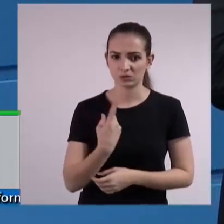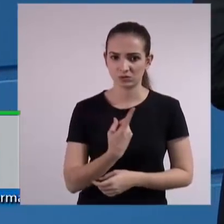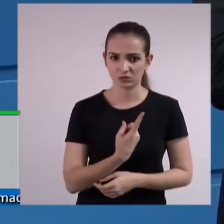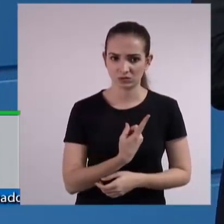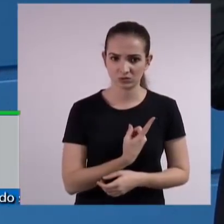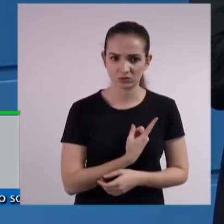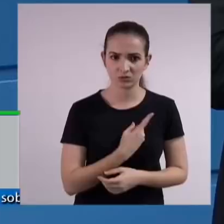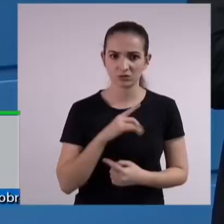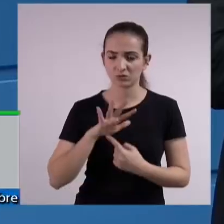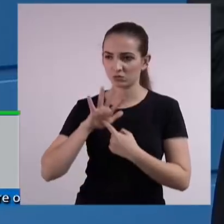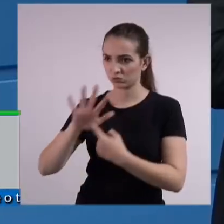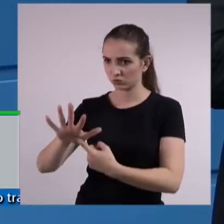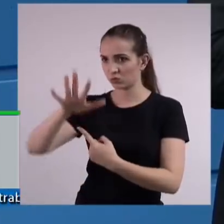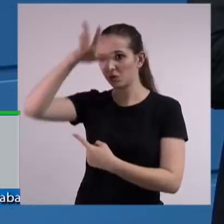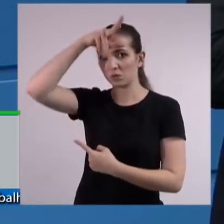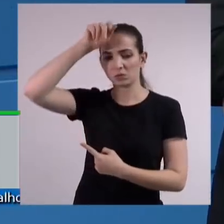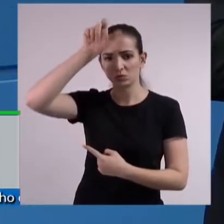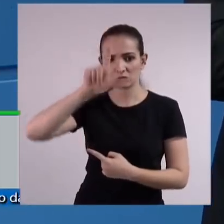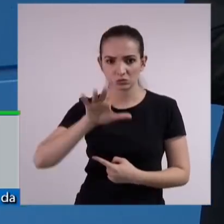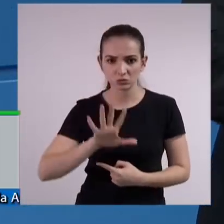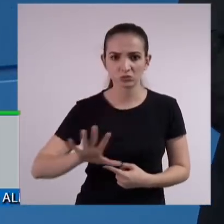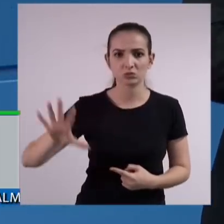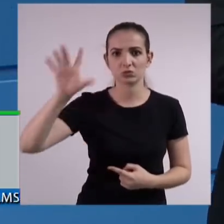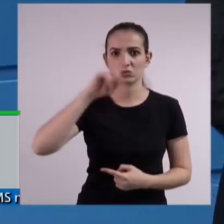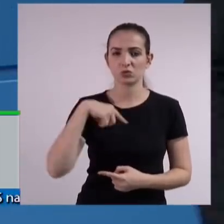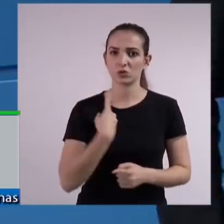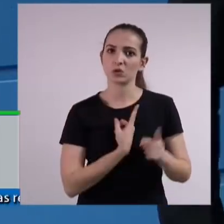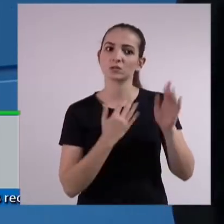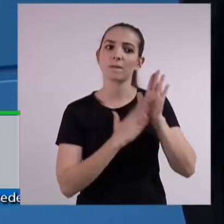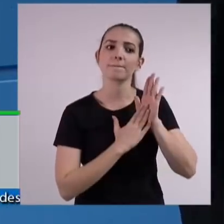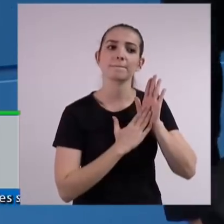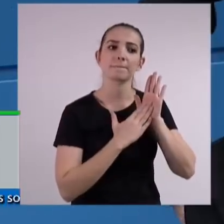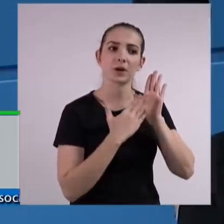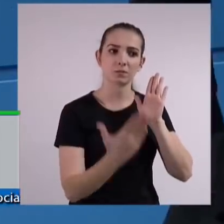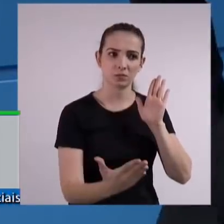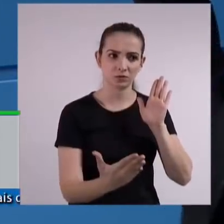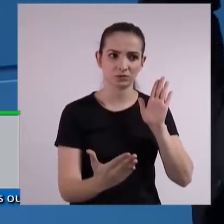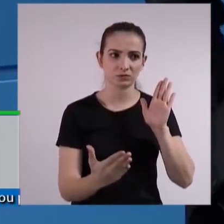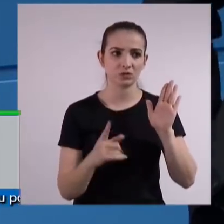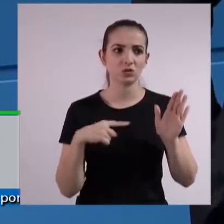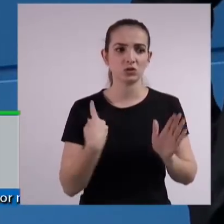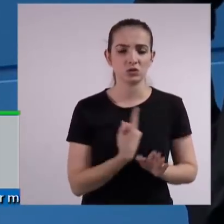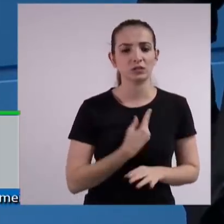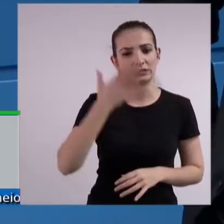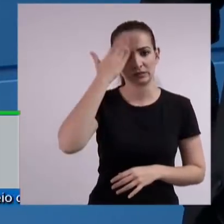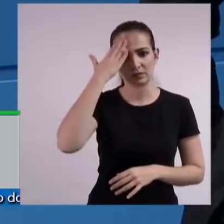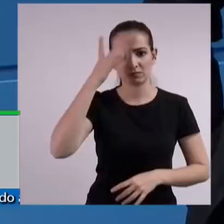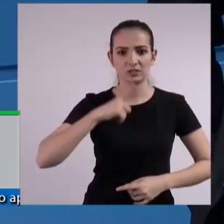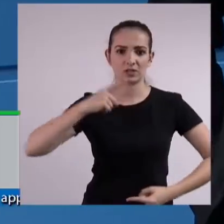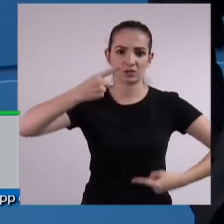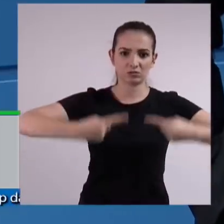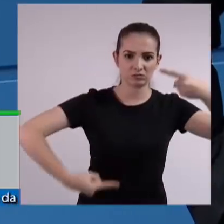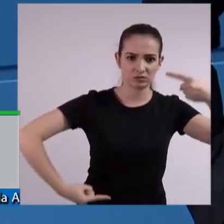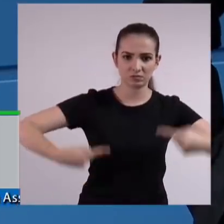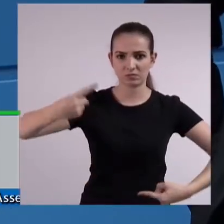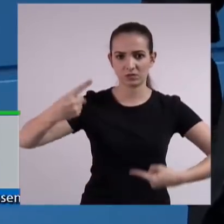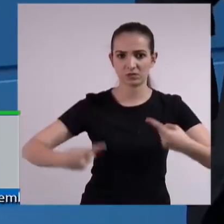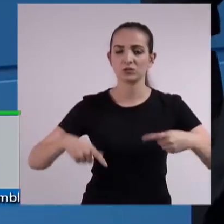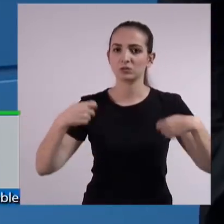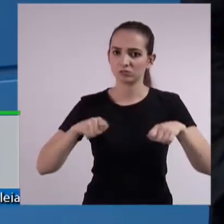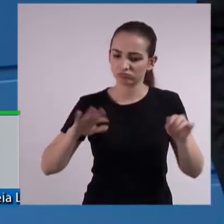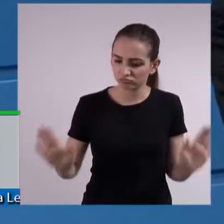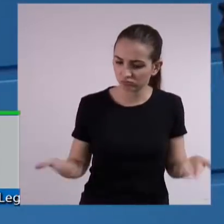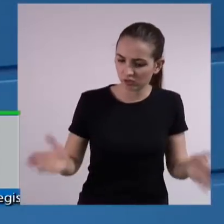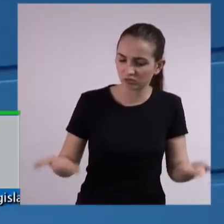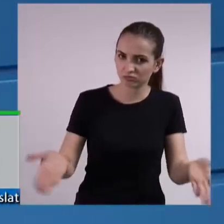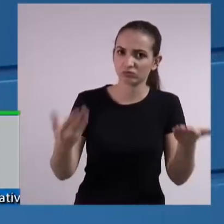apresentar à população de Mato Grosso do Sul as nossas propostas. Acredito que o debate haverá de ser